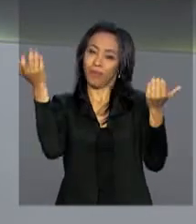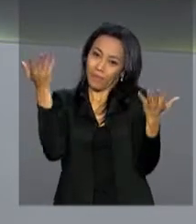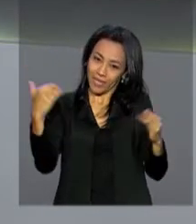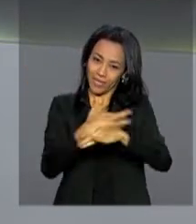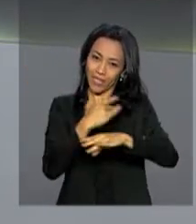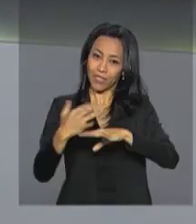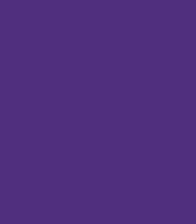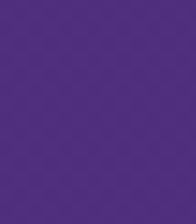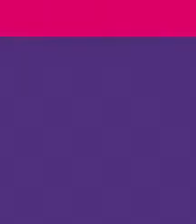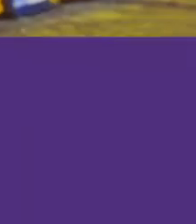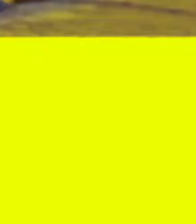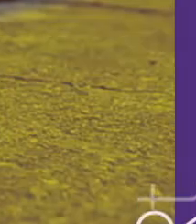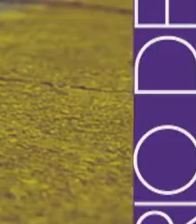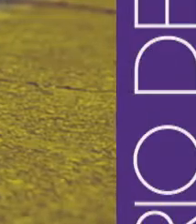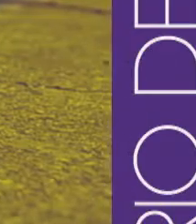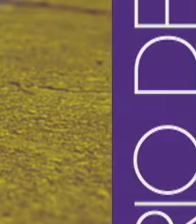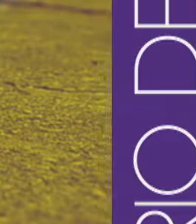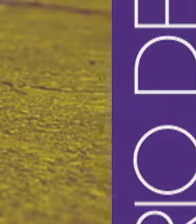Maravilhosa.